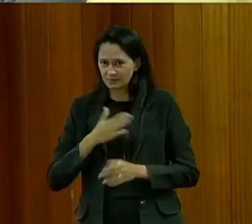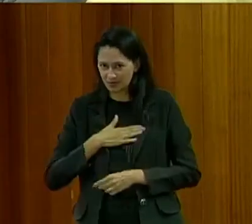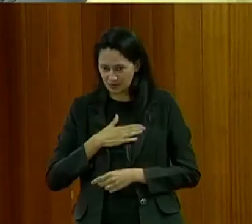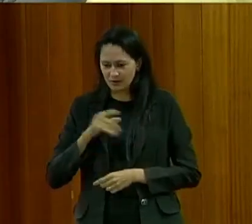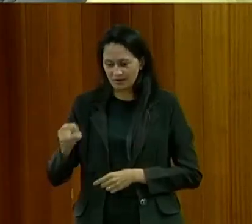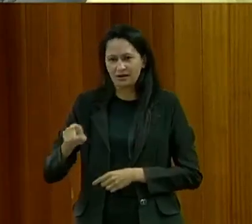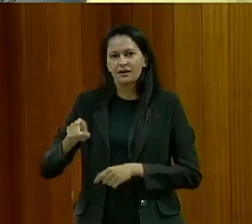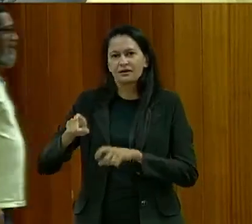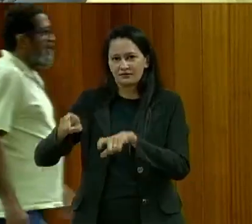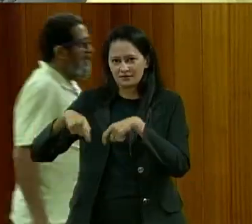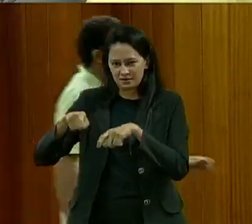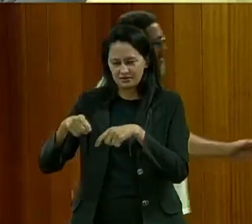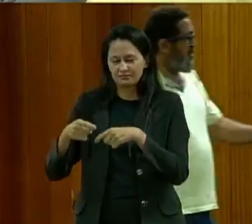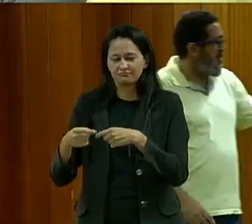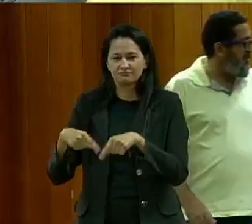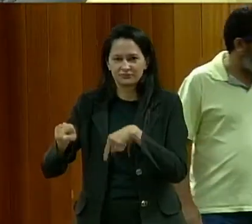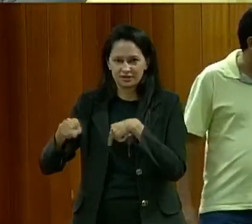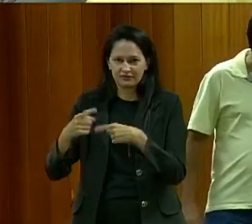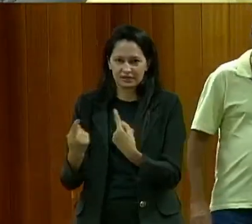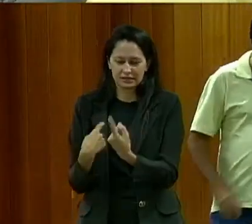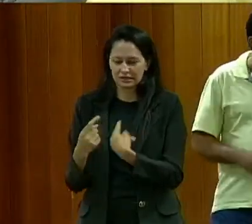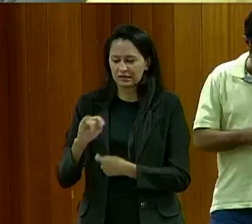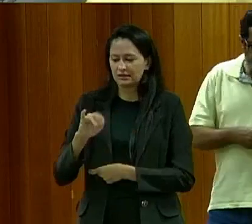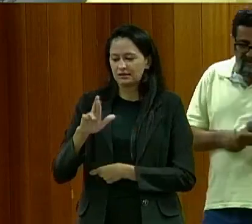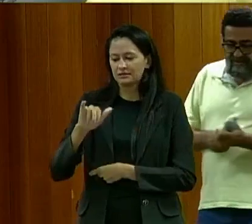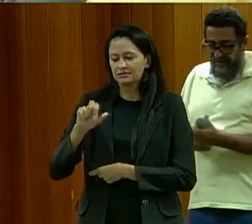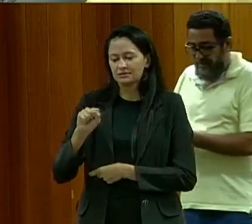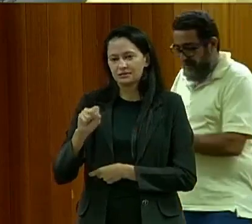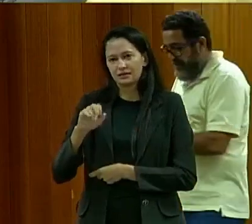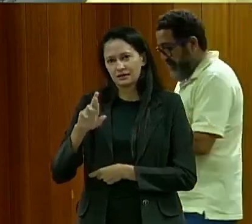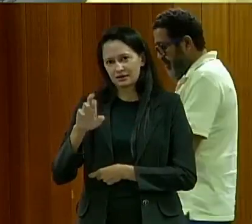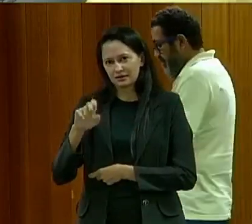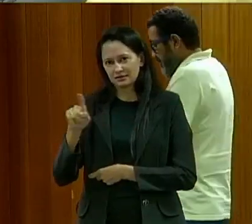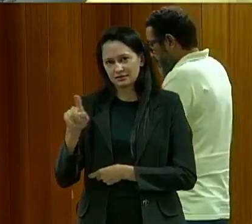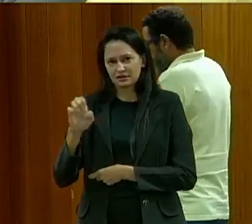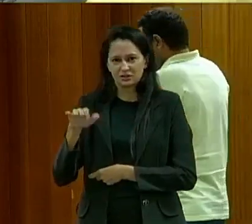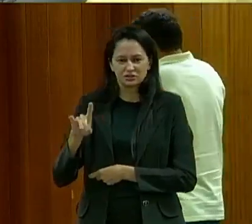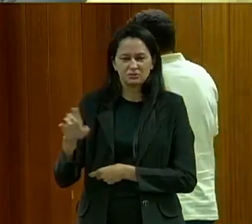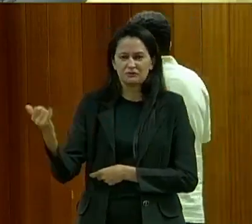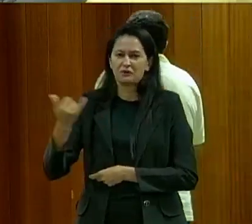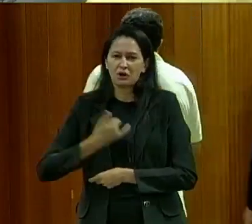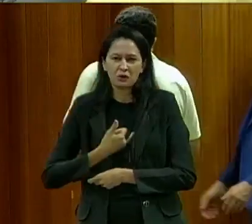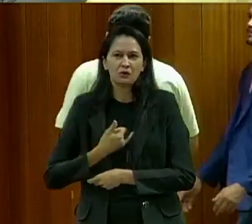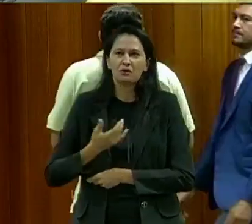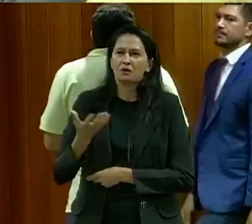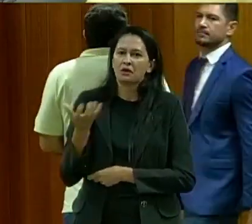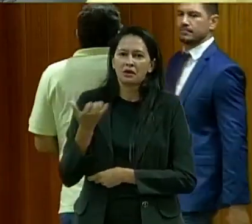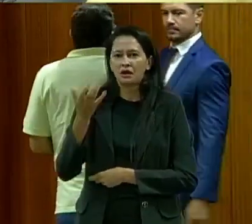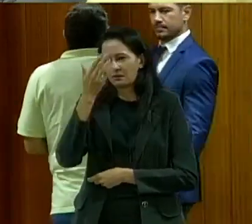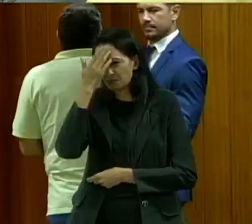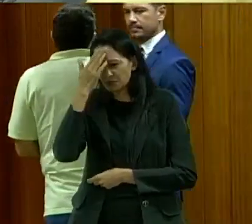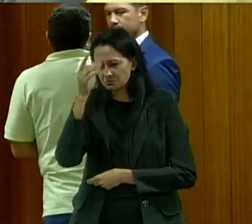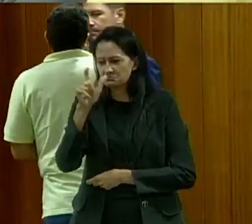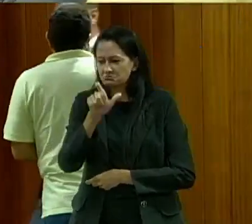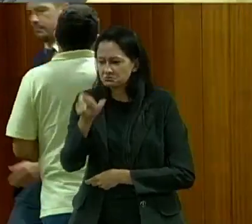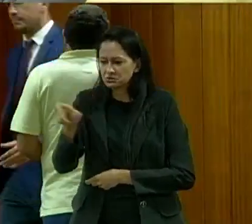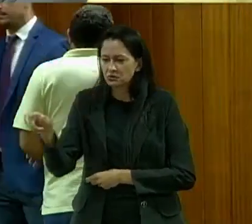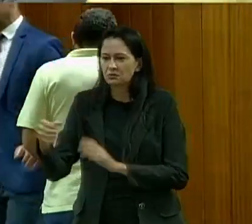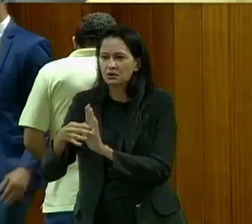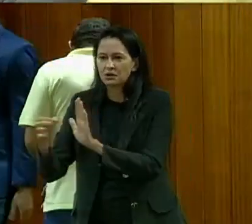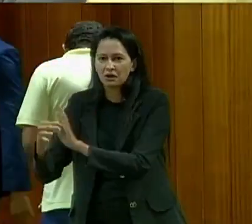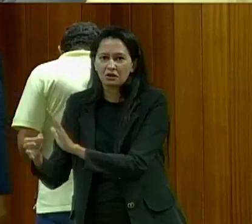fazer diligência, para ouvir os comerciantes da Castelo Branco. Daqui a pouco eles vão mandar ouvir o Papa Francisco, o Bispo Edir